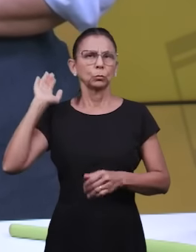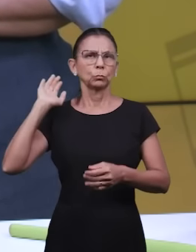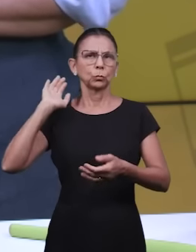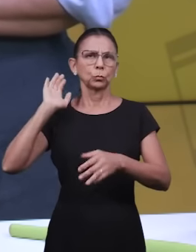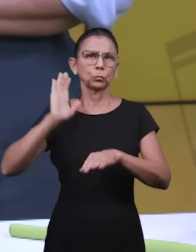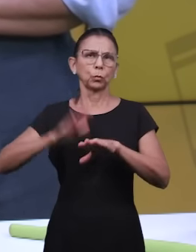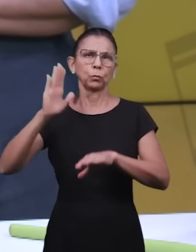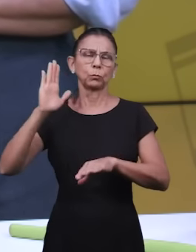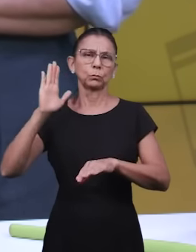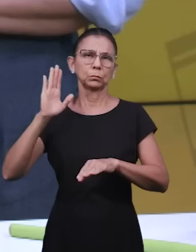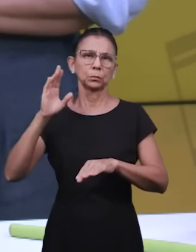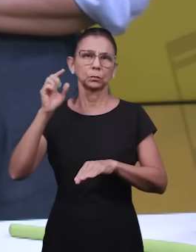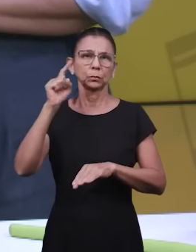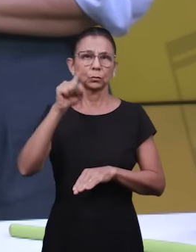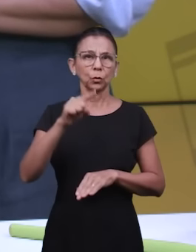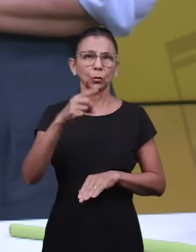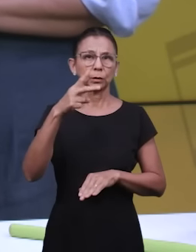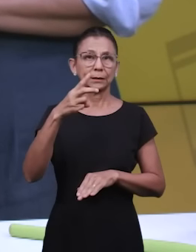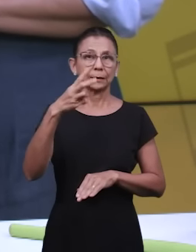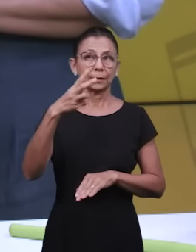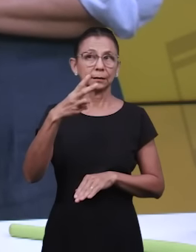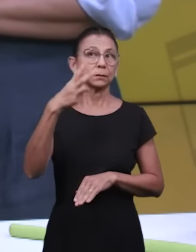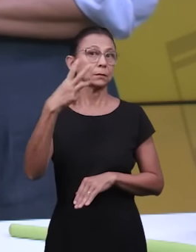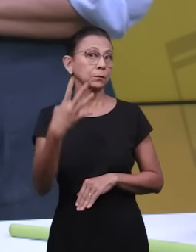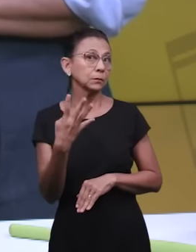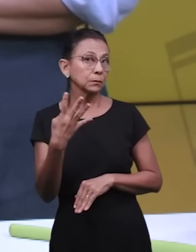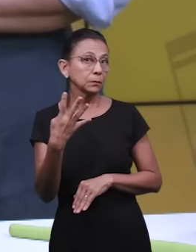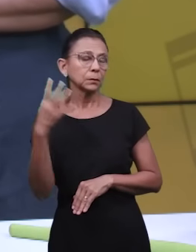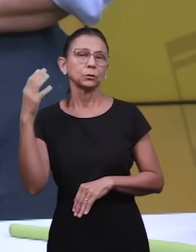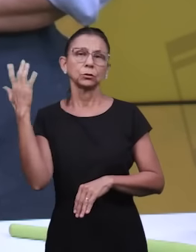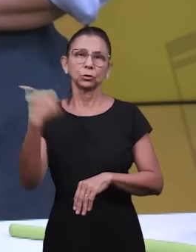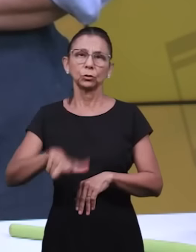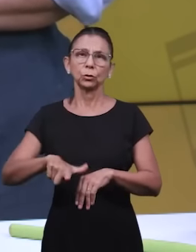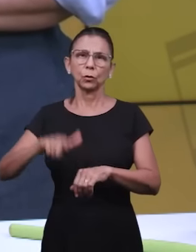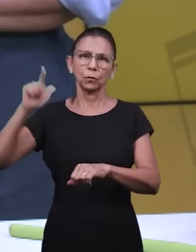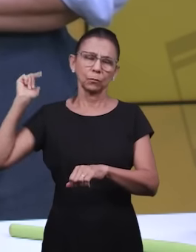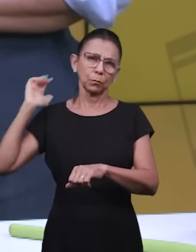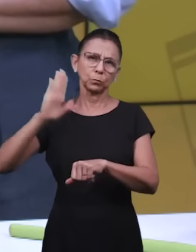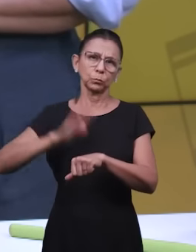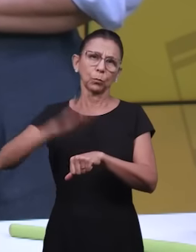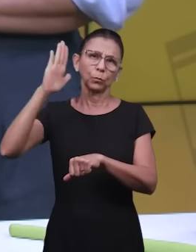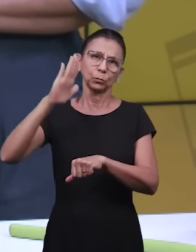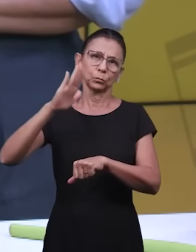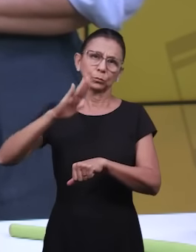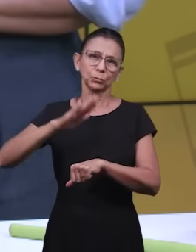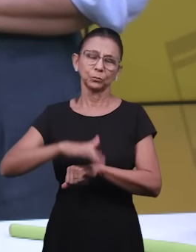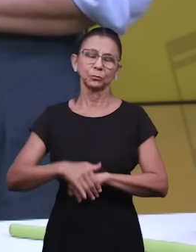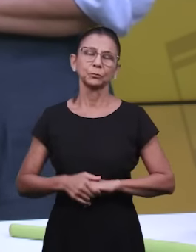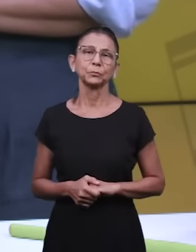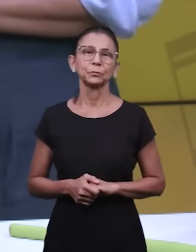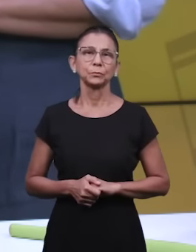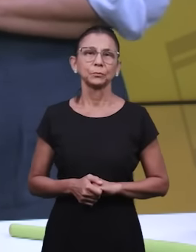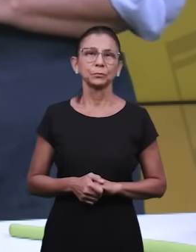tum, dois, três, quatro, tum.